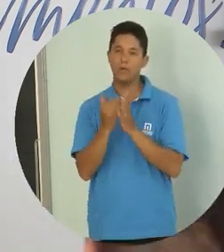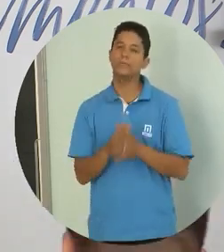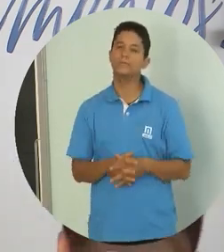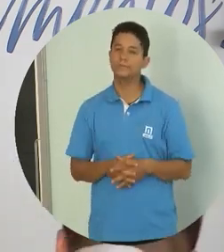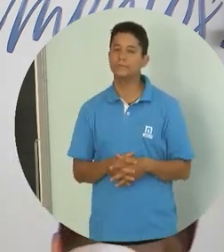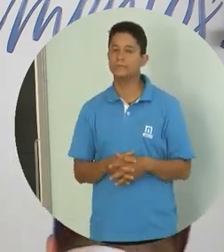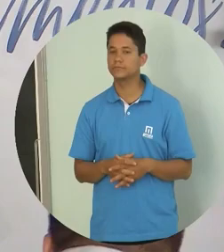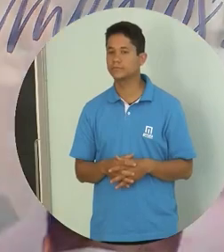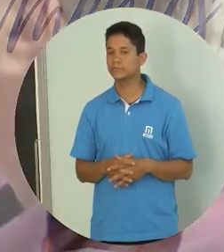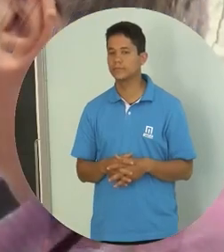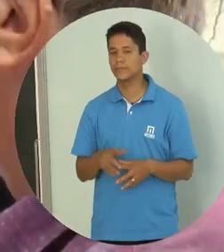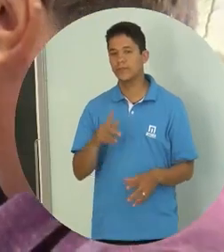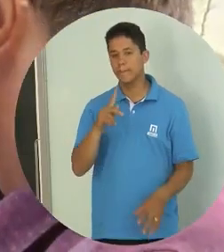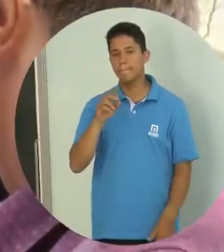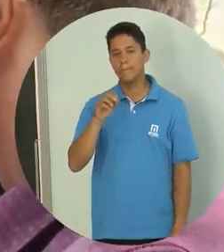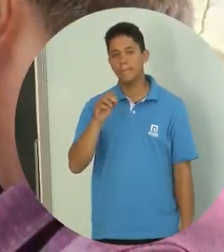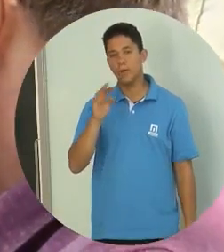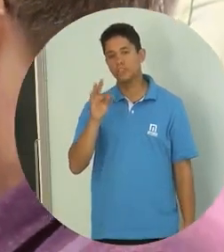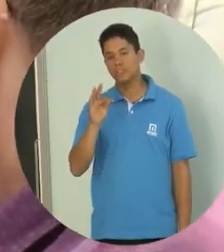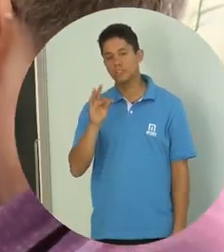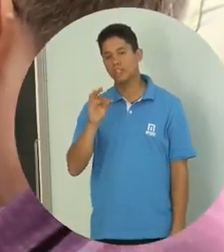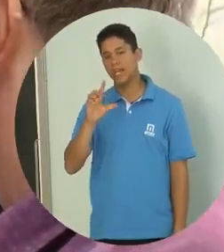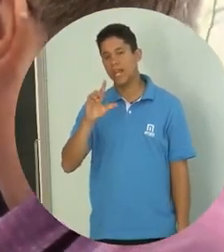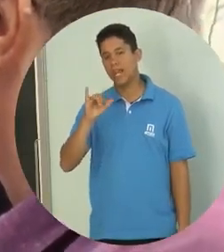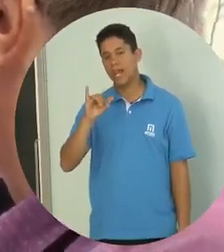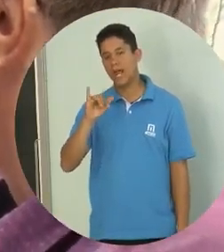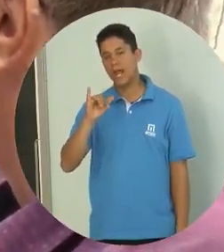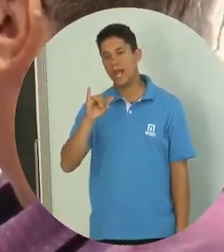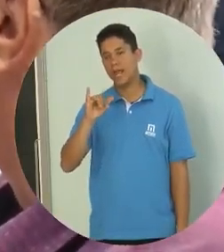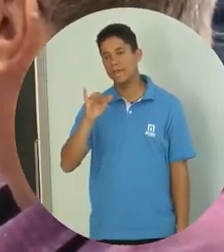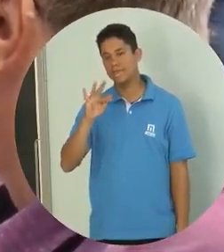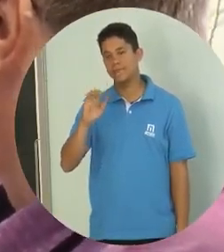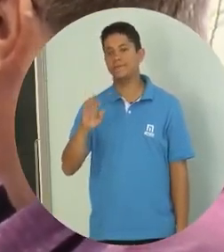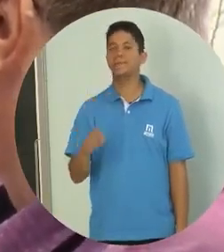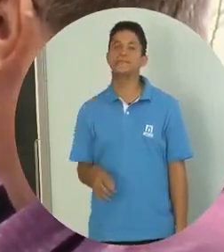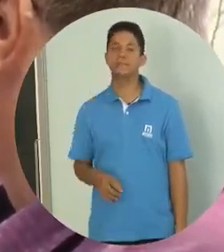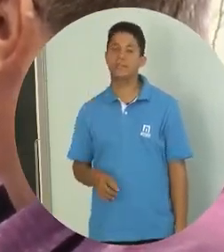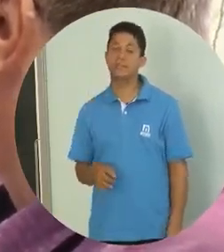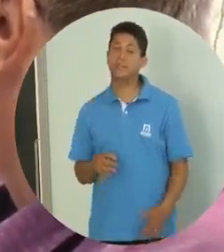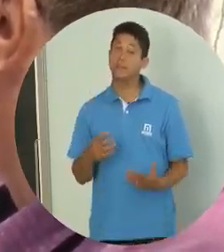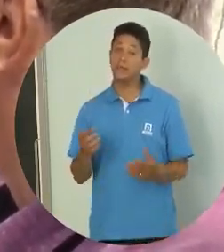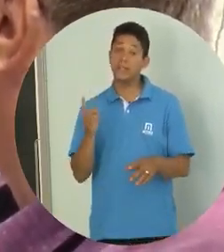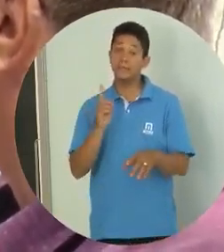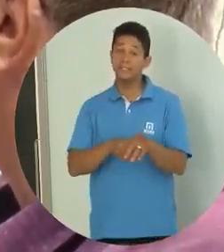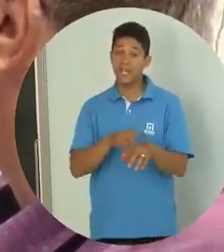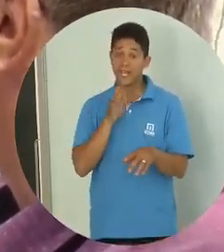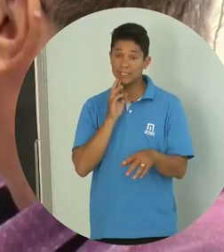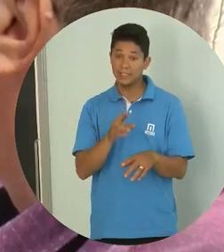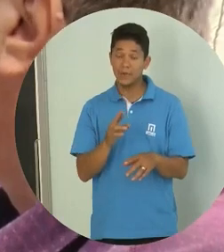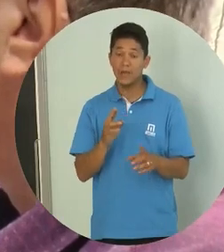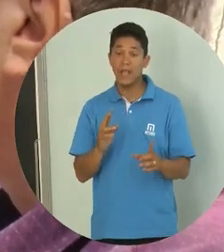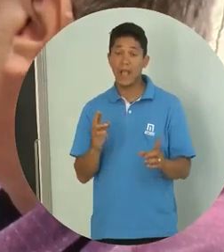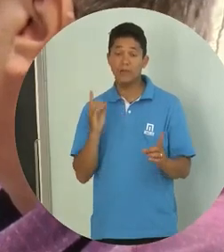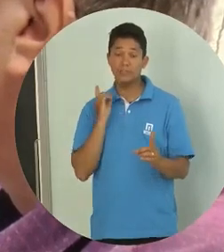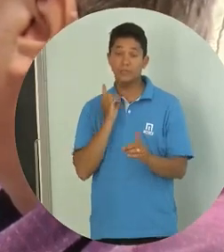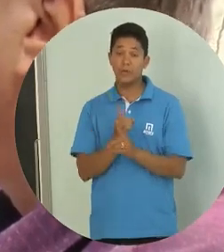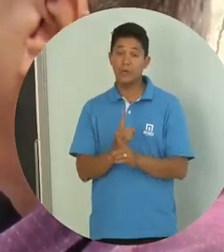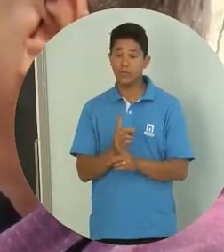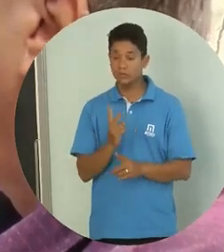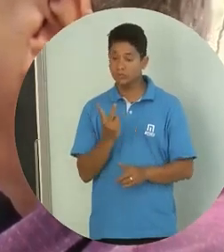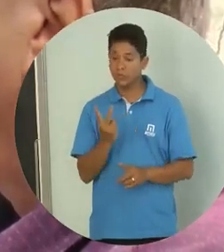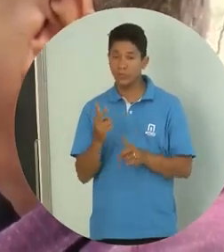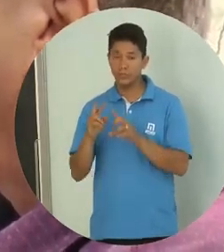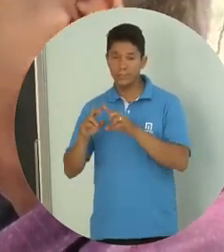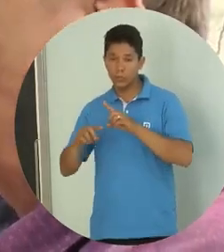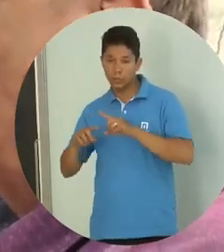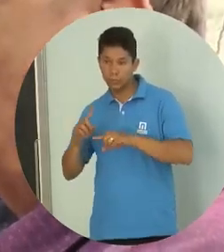reação começa depois que os dois produtos se encontram, né, os dois componentes. E então a gente